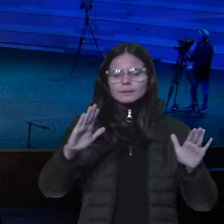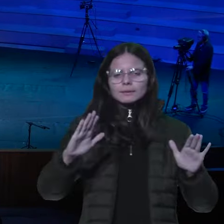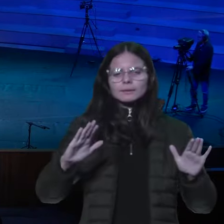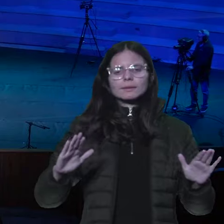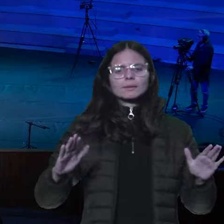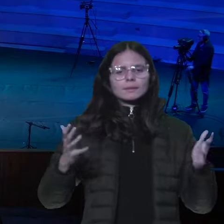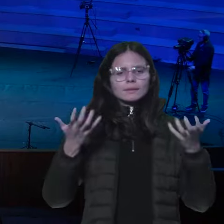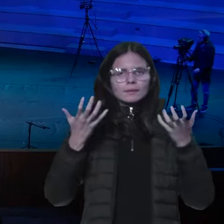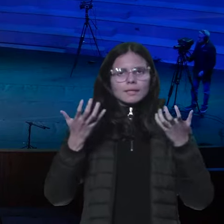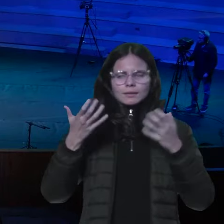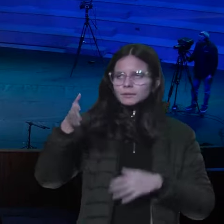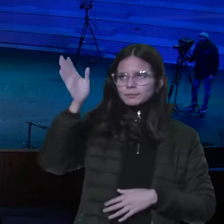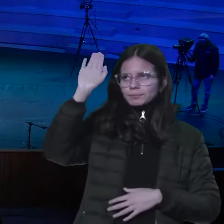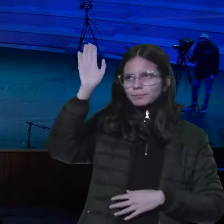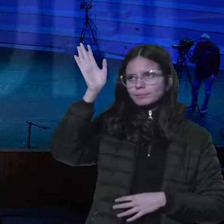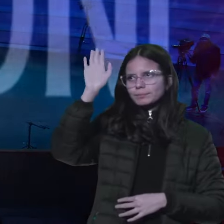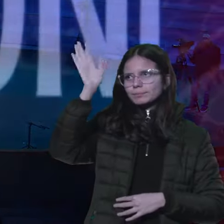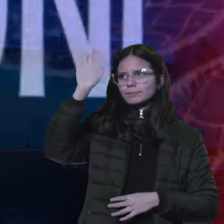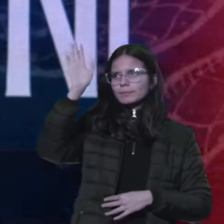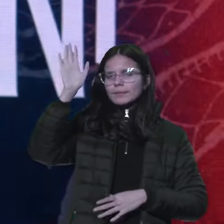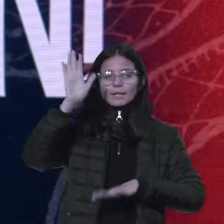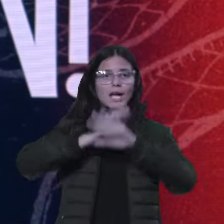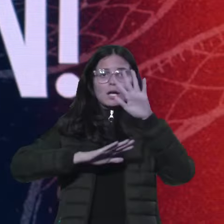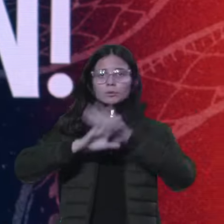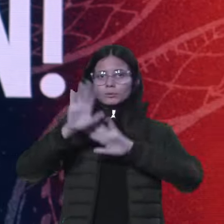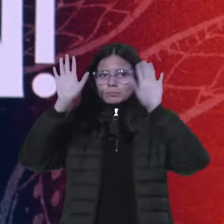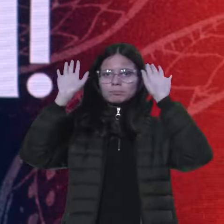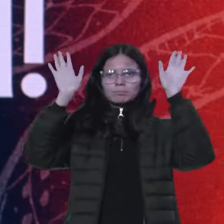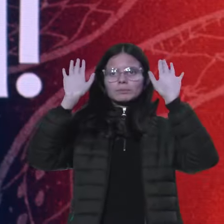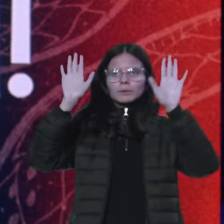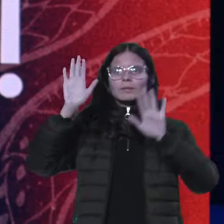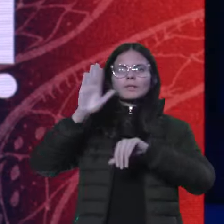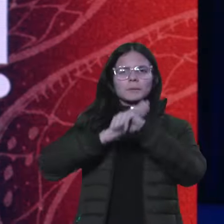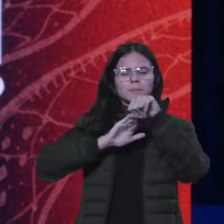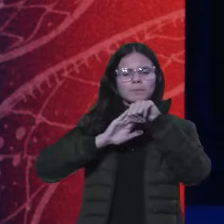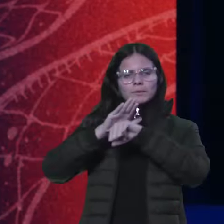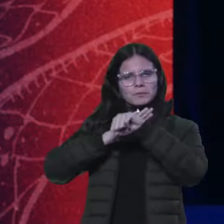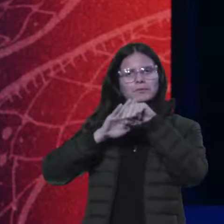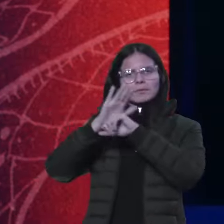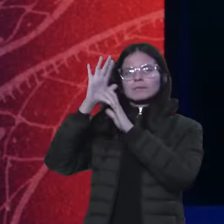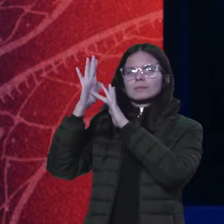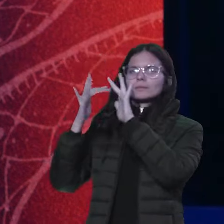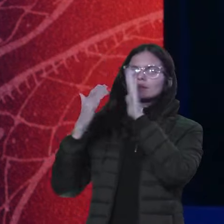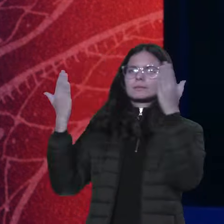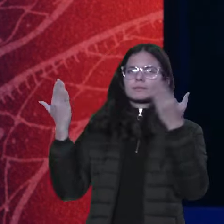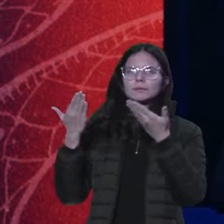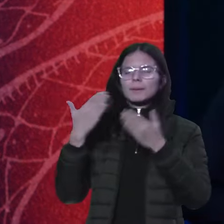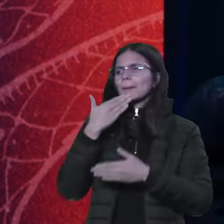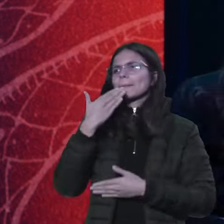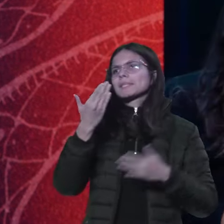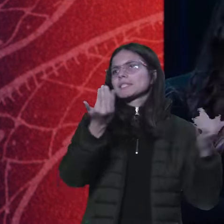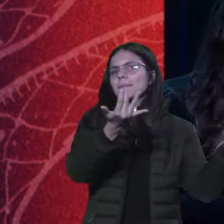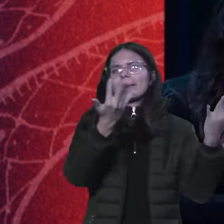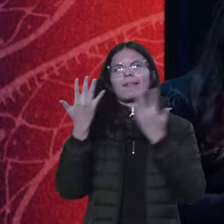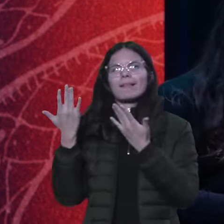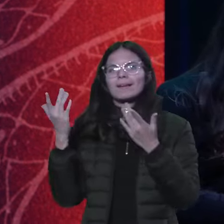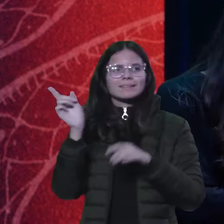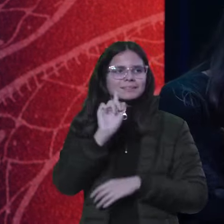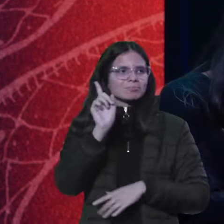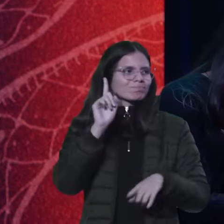eu quero que você levante a sua mão, as suas duas mãos, e comece a falar com Jesus. Eu não vou chamar para vir na frente por causa do